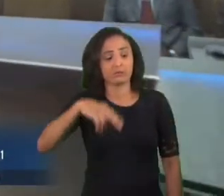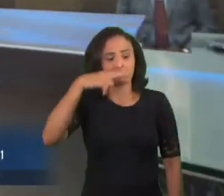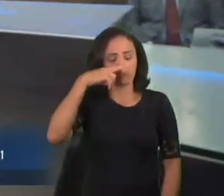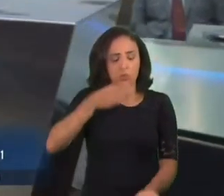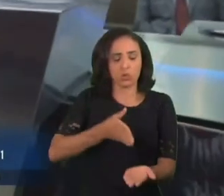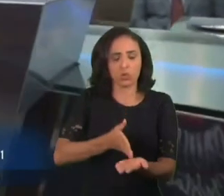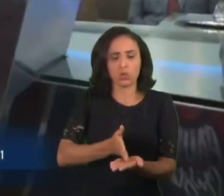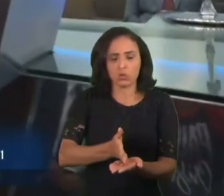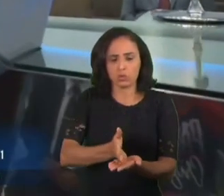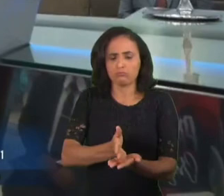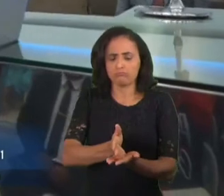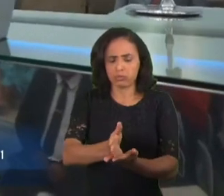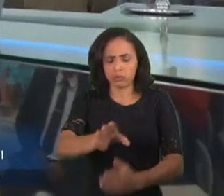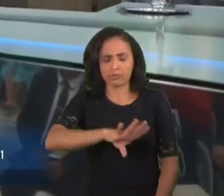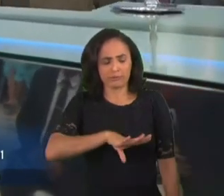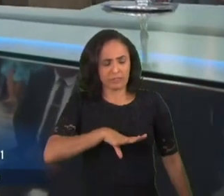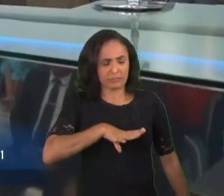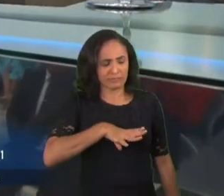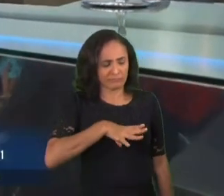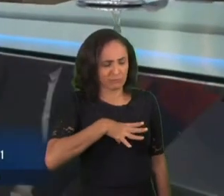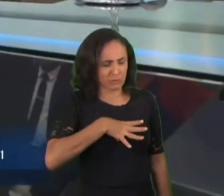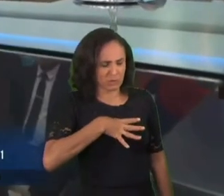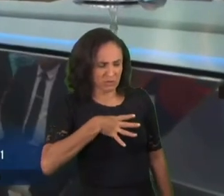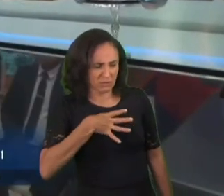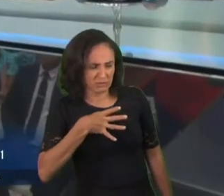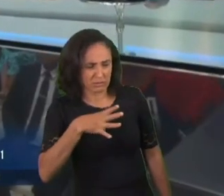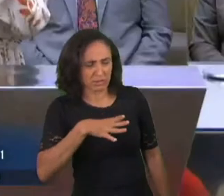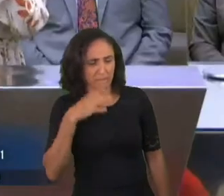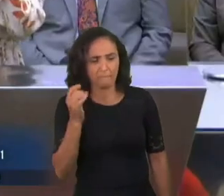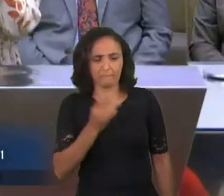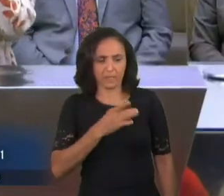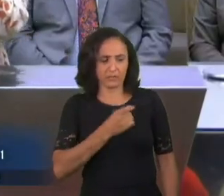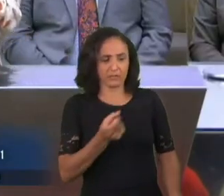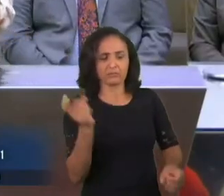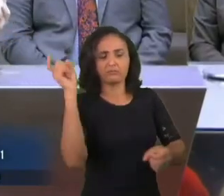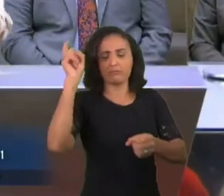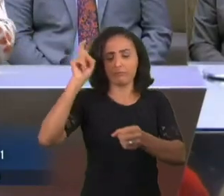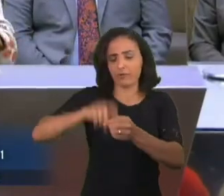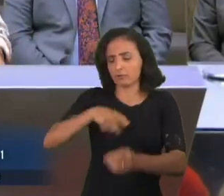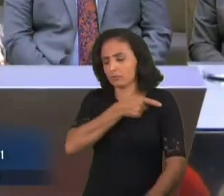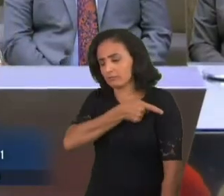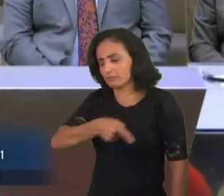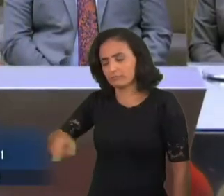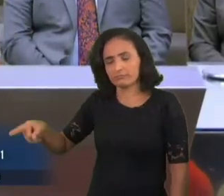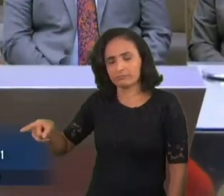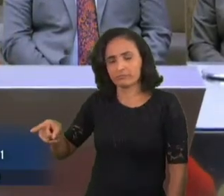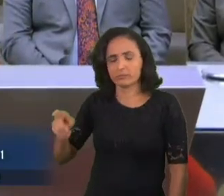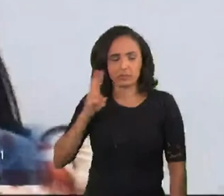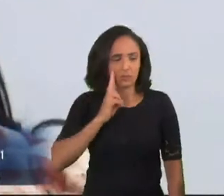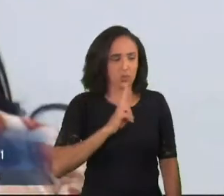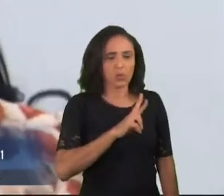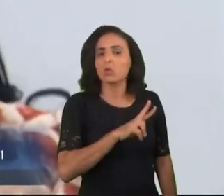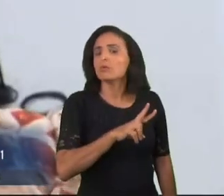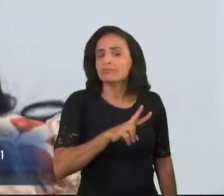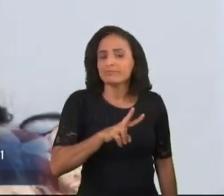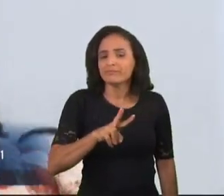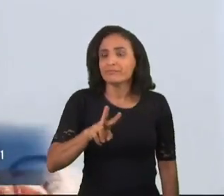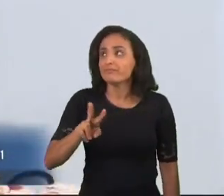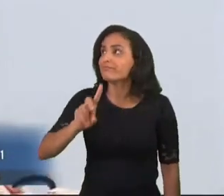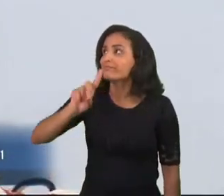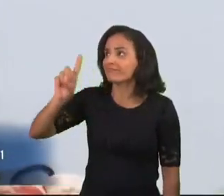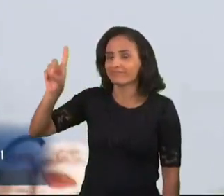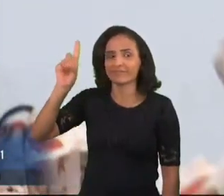for guerreiro. Coragem é uma das coisas que olho primeiro. E dessa